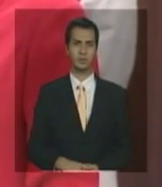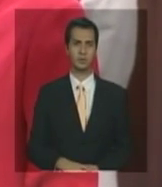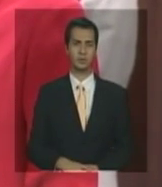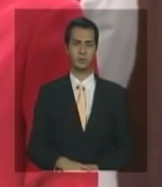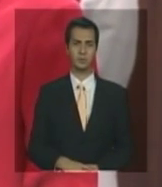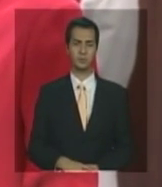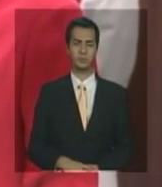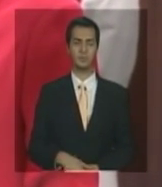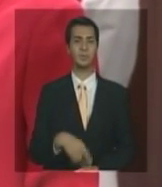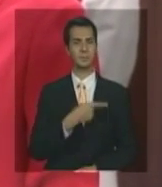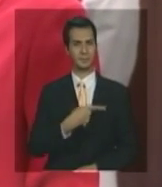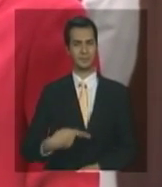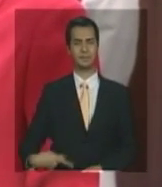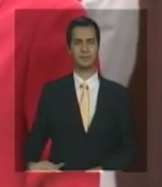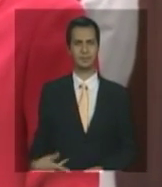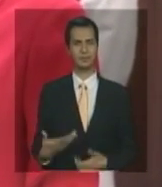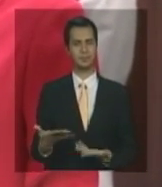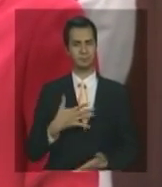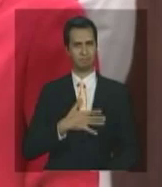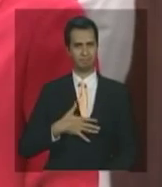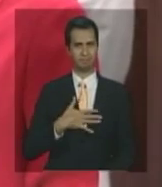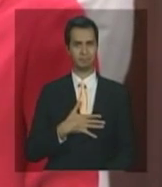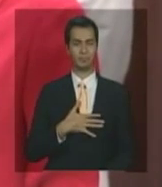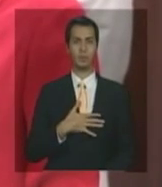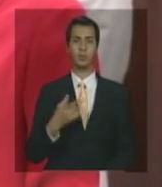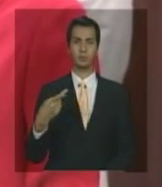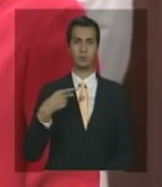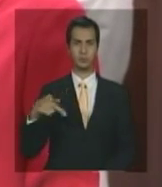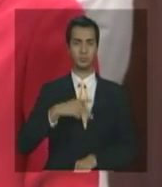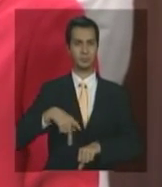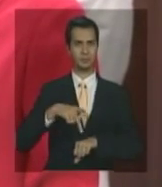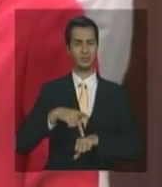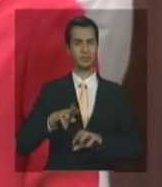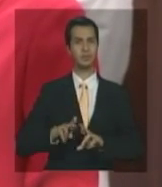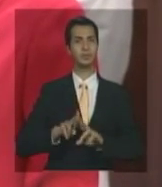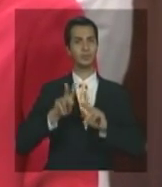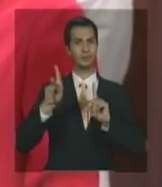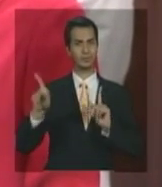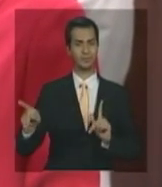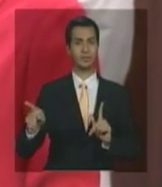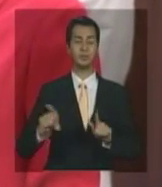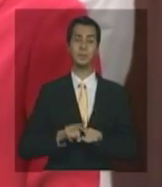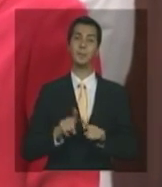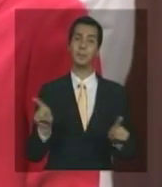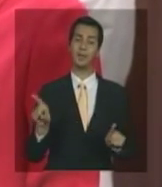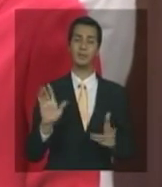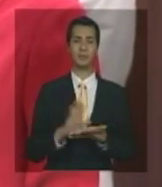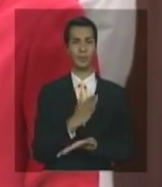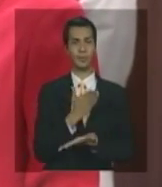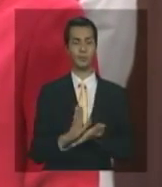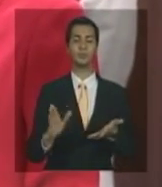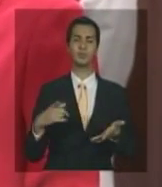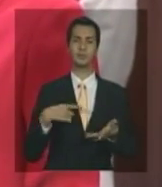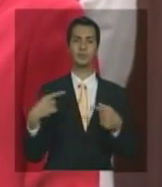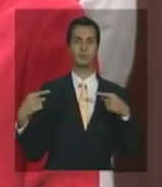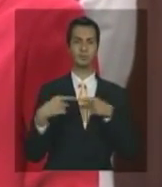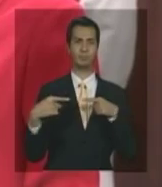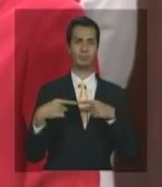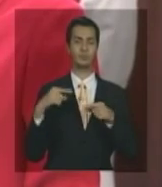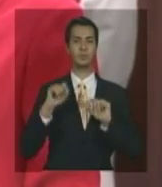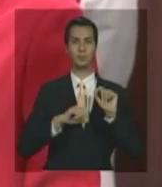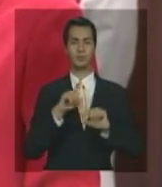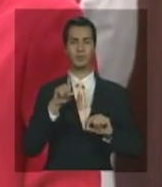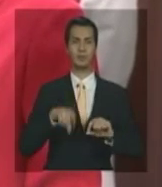presidenta, somos países distintos que têm em comum, ainda que em escalas diferentes, a multiplicidade